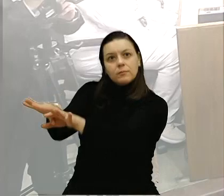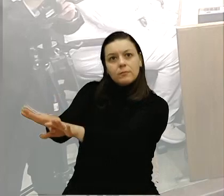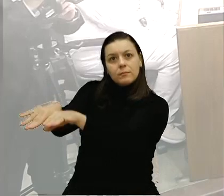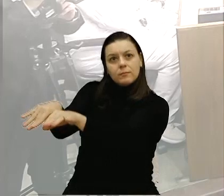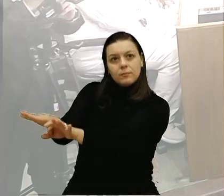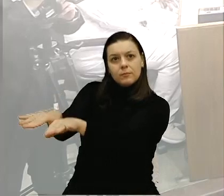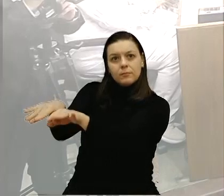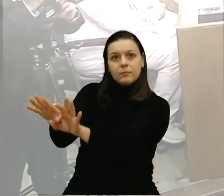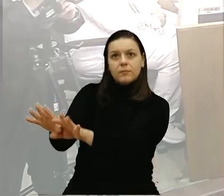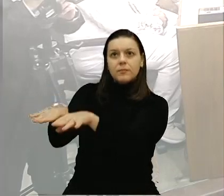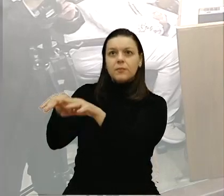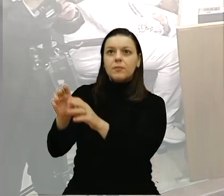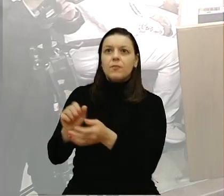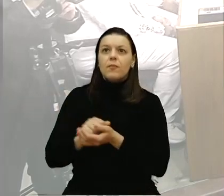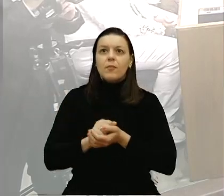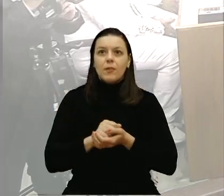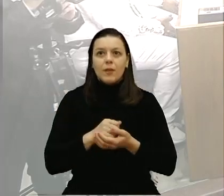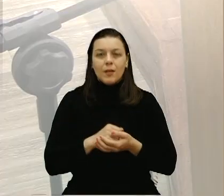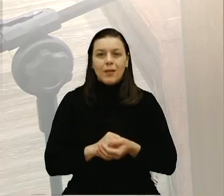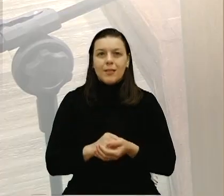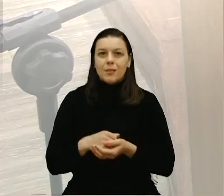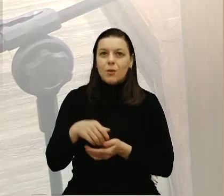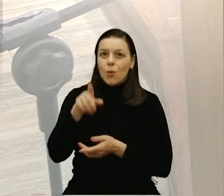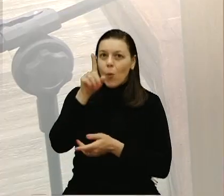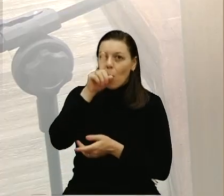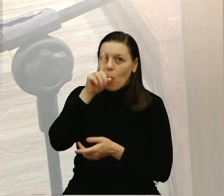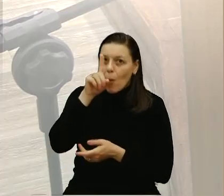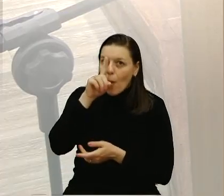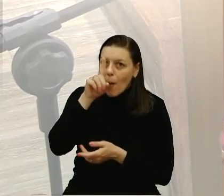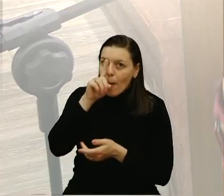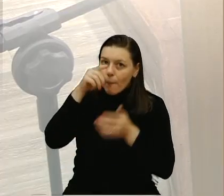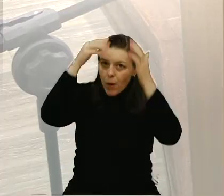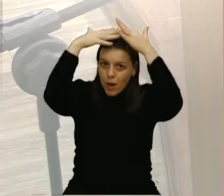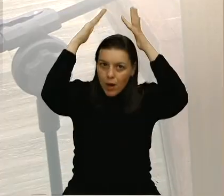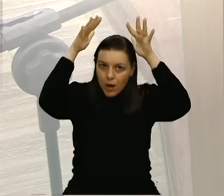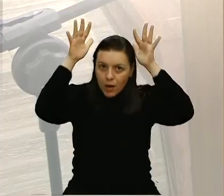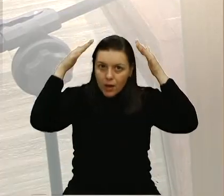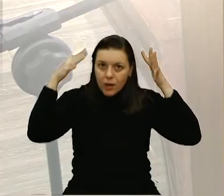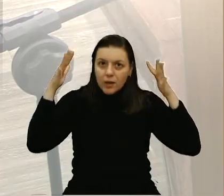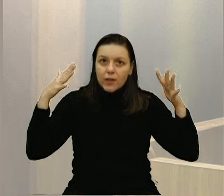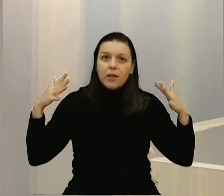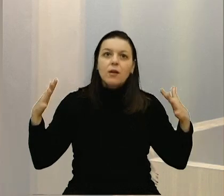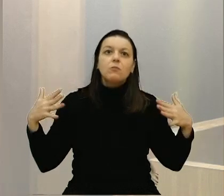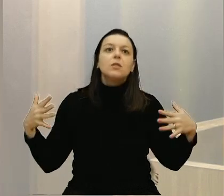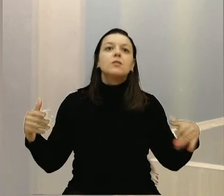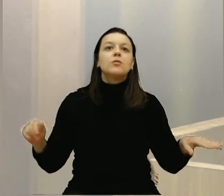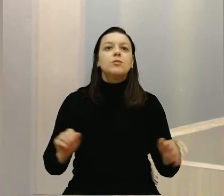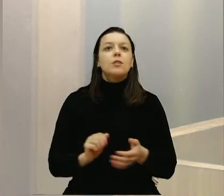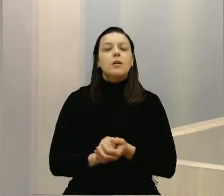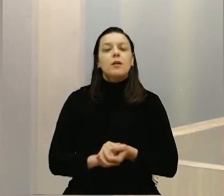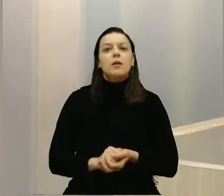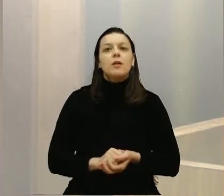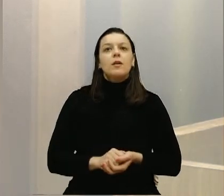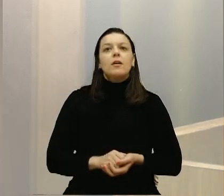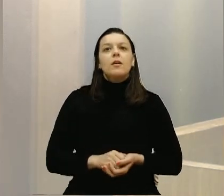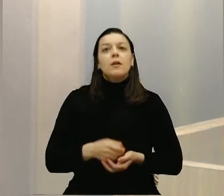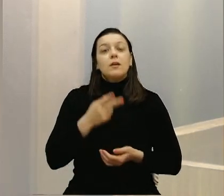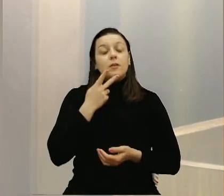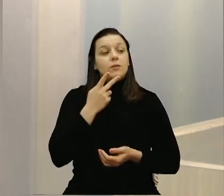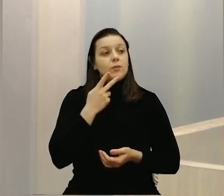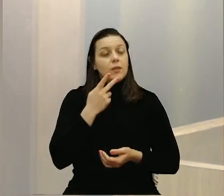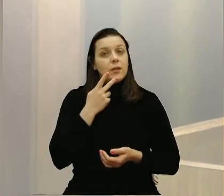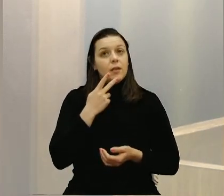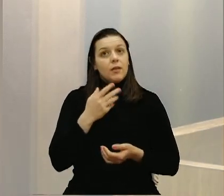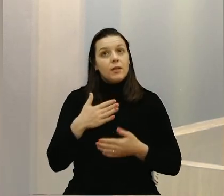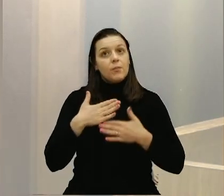ô me odociava, senhora mãe. Odoiá. Muito bom. Estão começando bem, né? E dizer que essa,